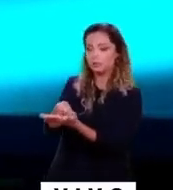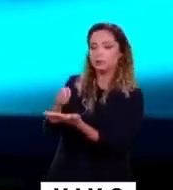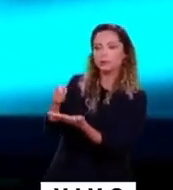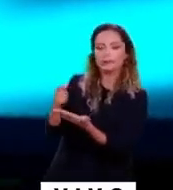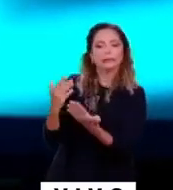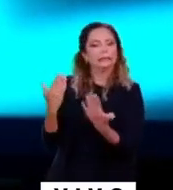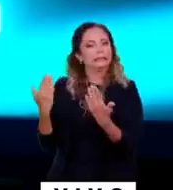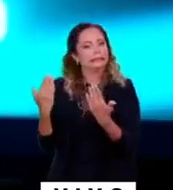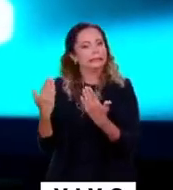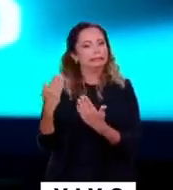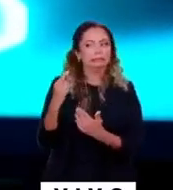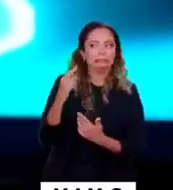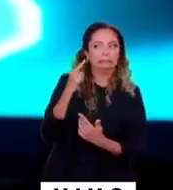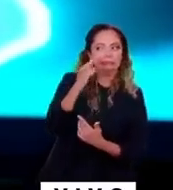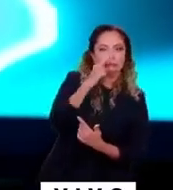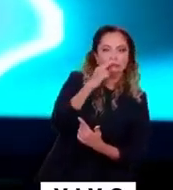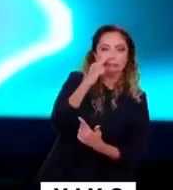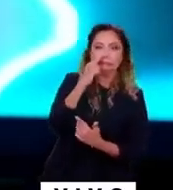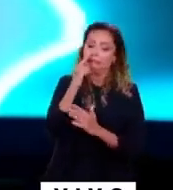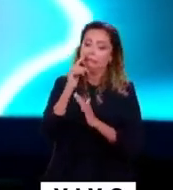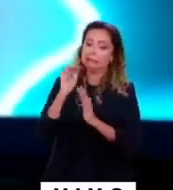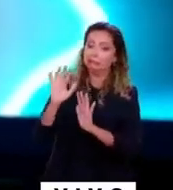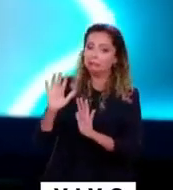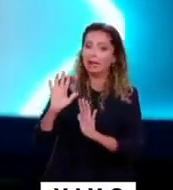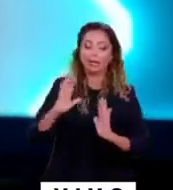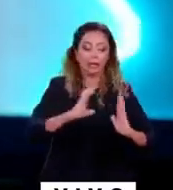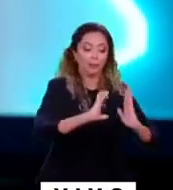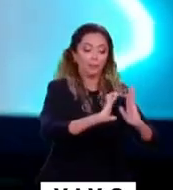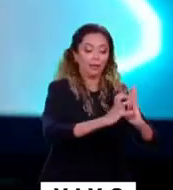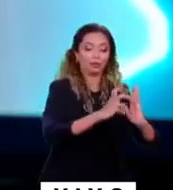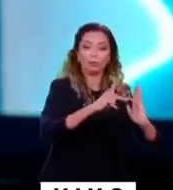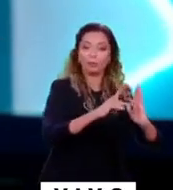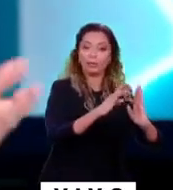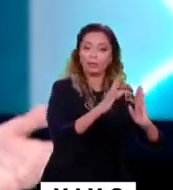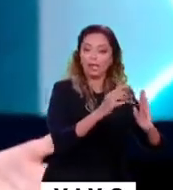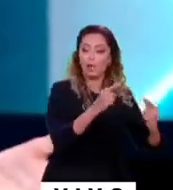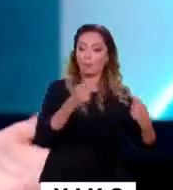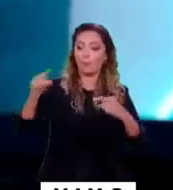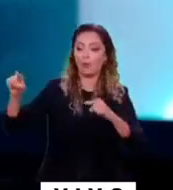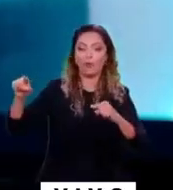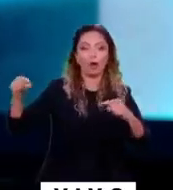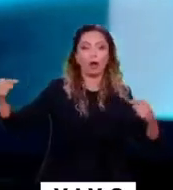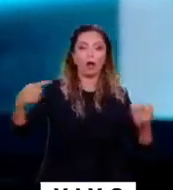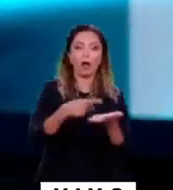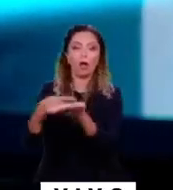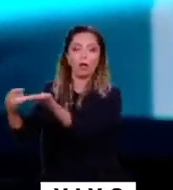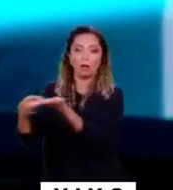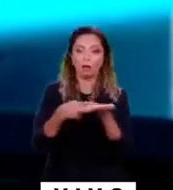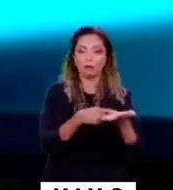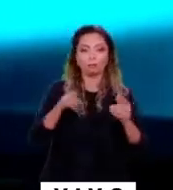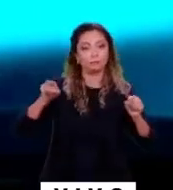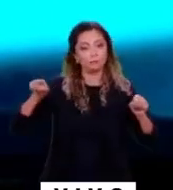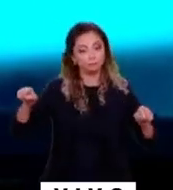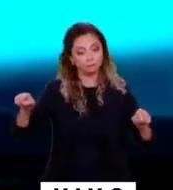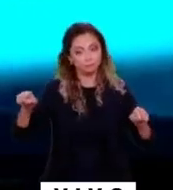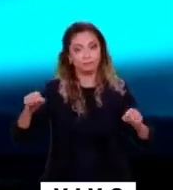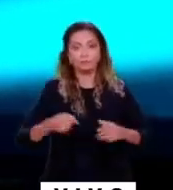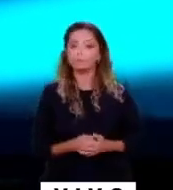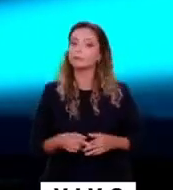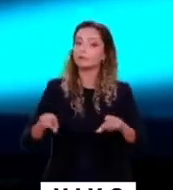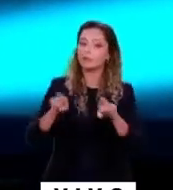o terceiro provocado pelo PT e o próprio moro com toda a certeza dela também entre o próprio